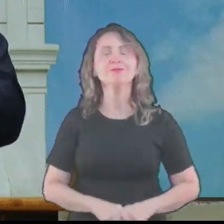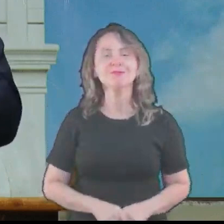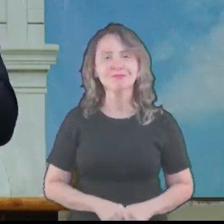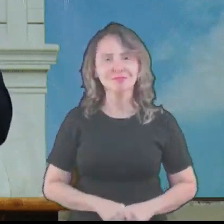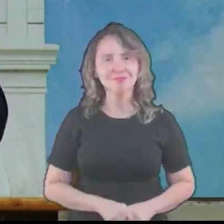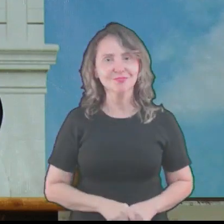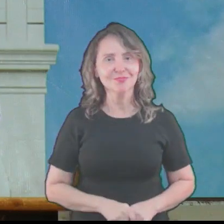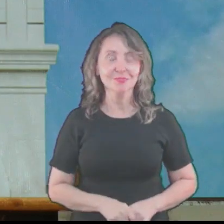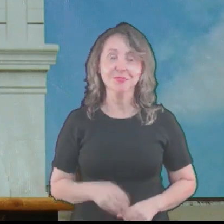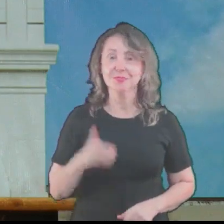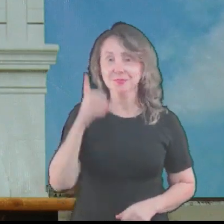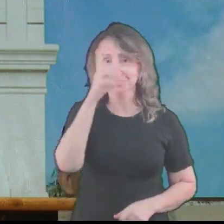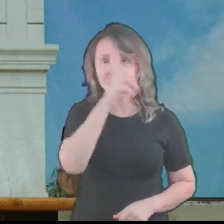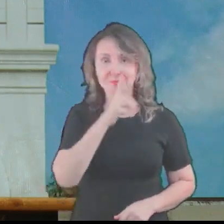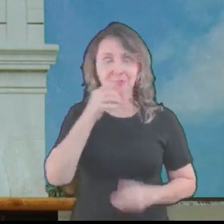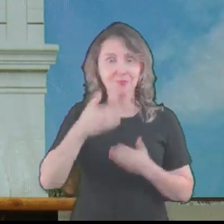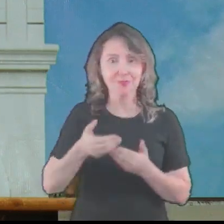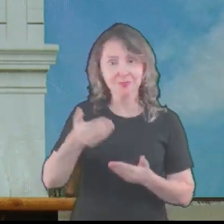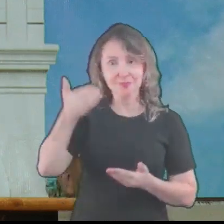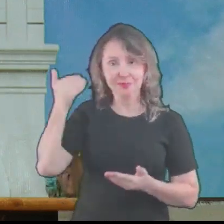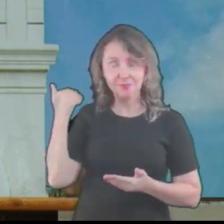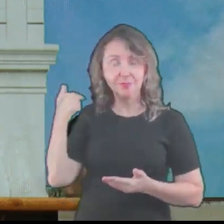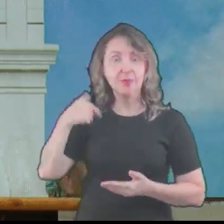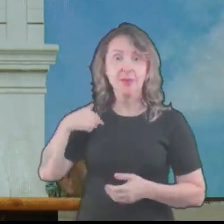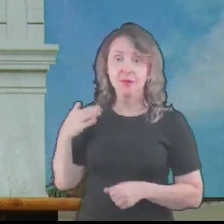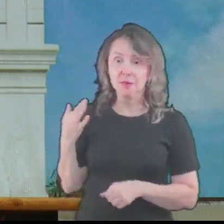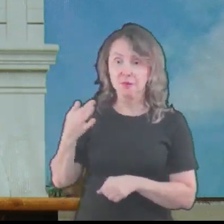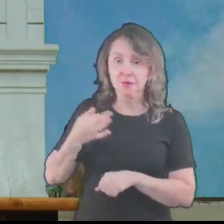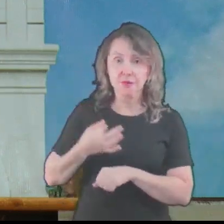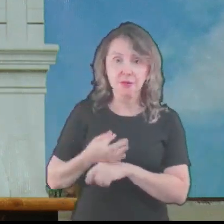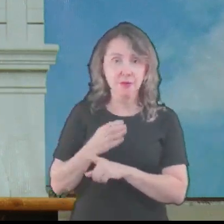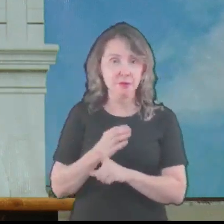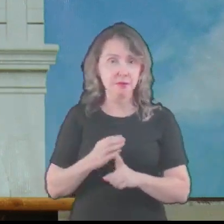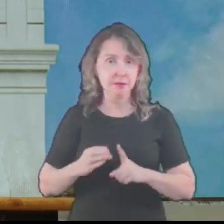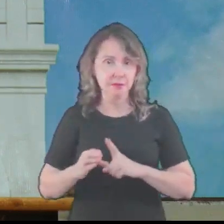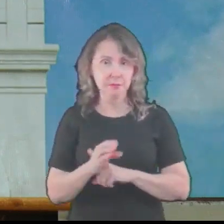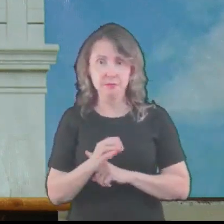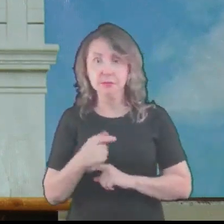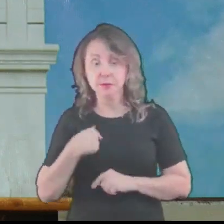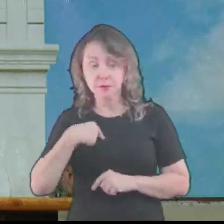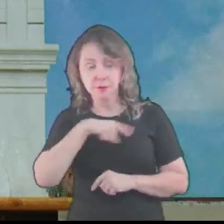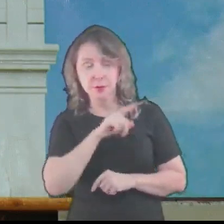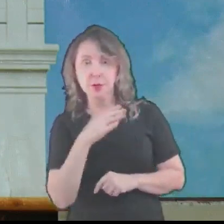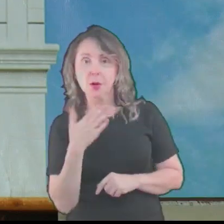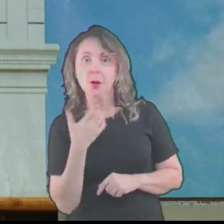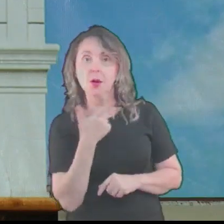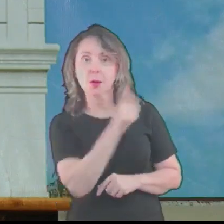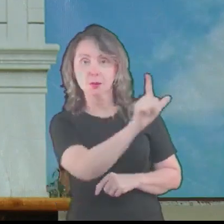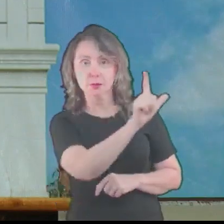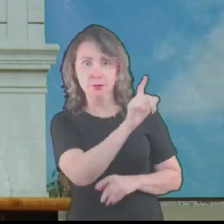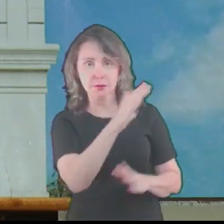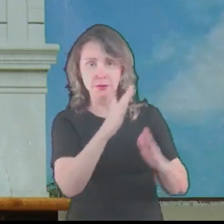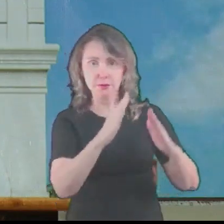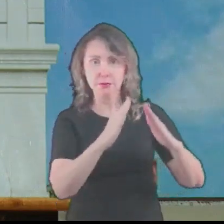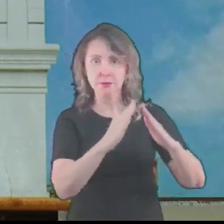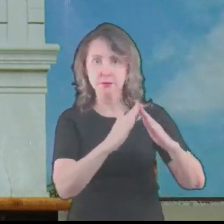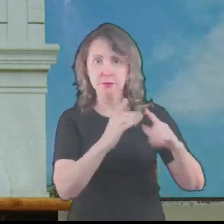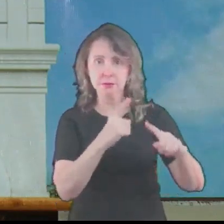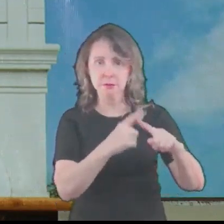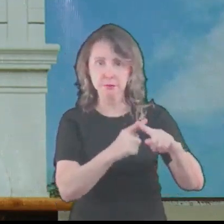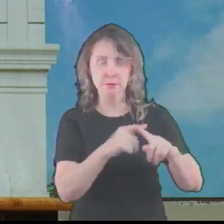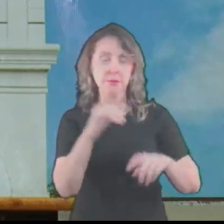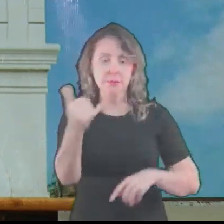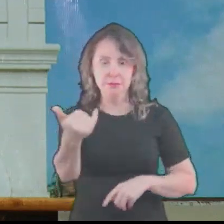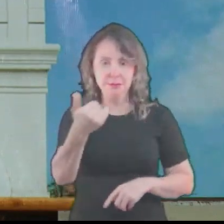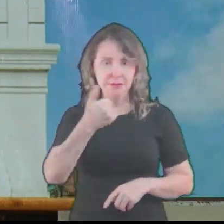Glória a Deus. Domingo passado eu não estava no culto, eu estava com compromisso em outra igreja. Eu soube que a filhinha do